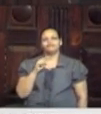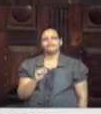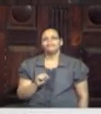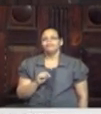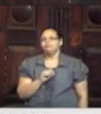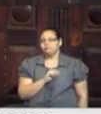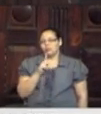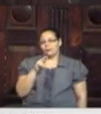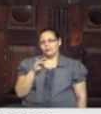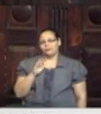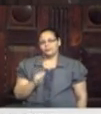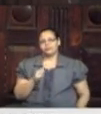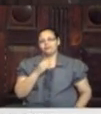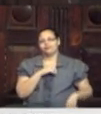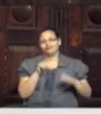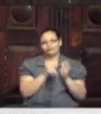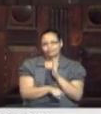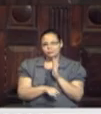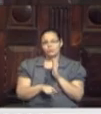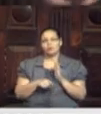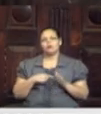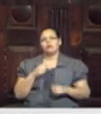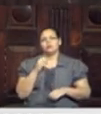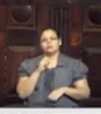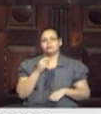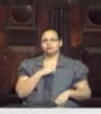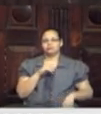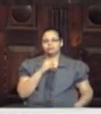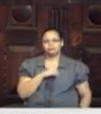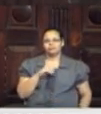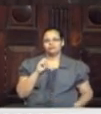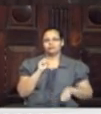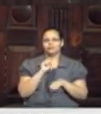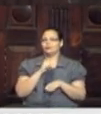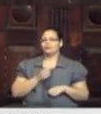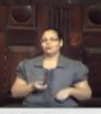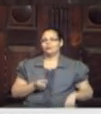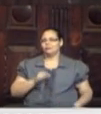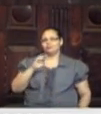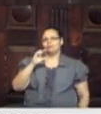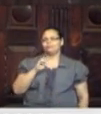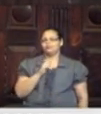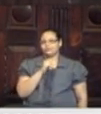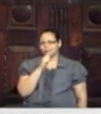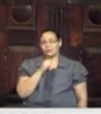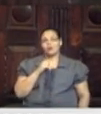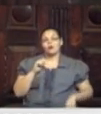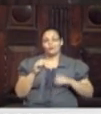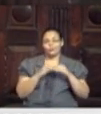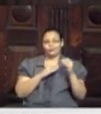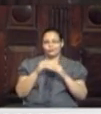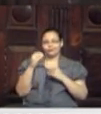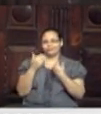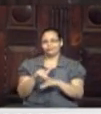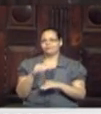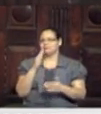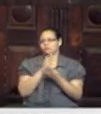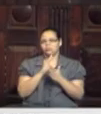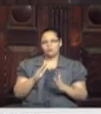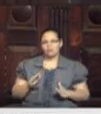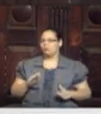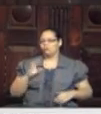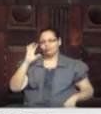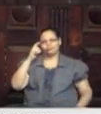contribuição previdenciária, congelamento de salários, fim do concurso público. Afinal de contas, esta saída não